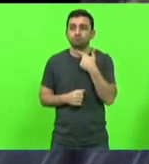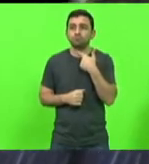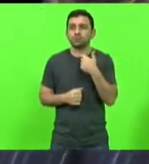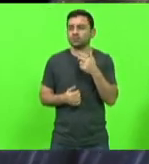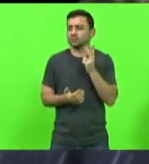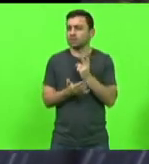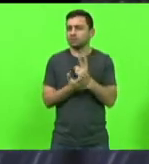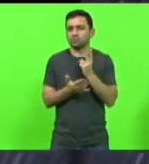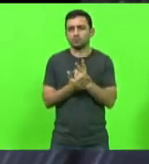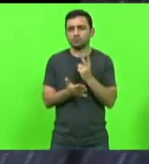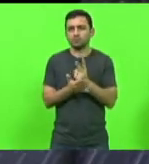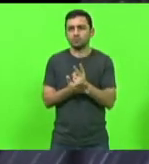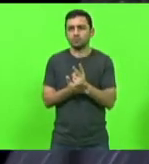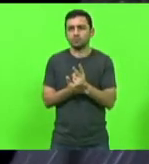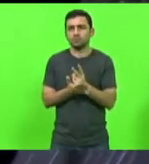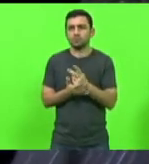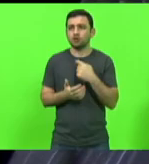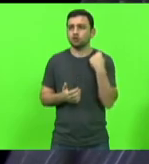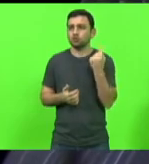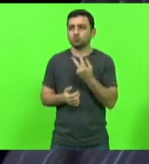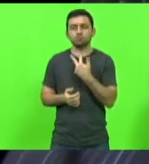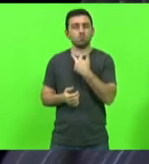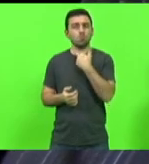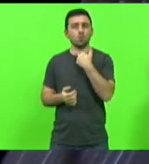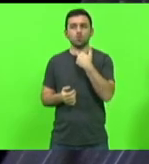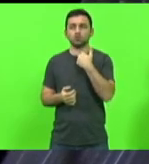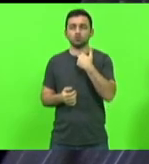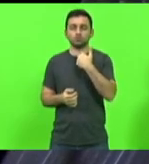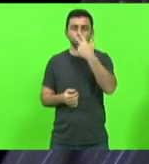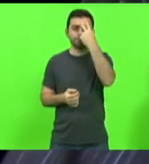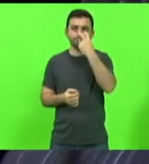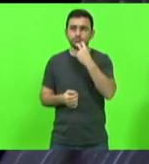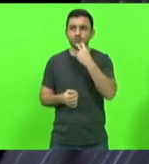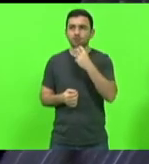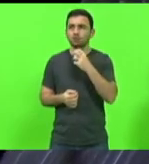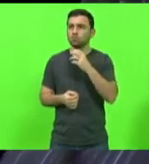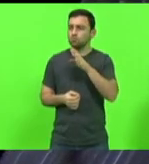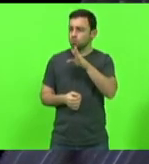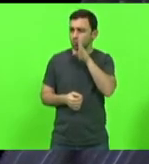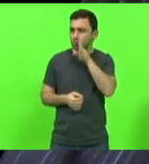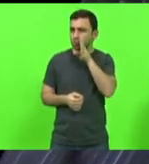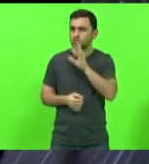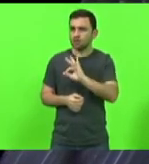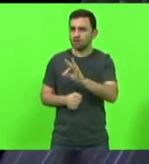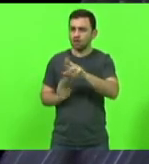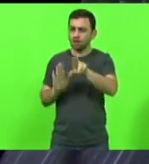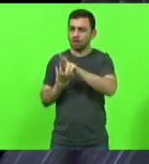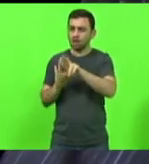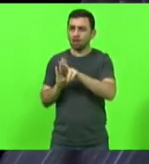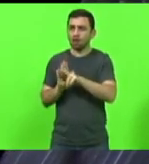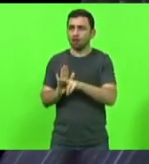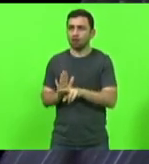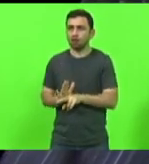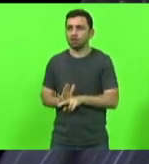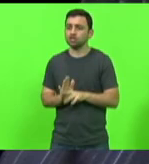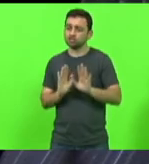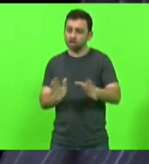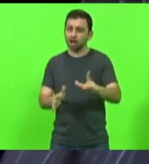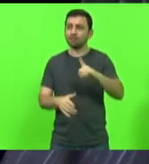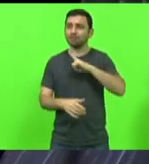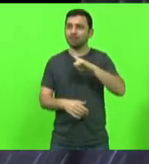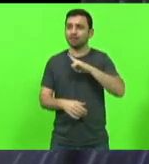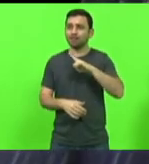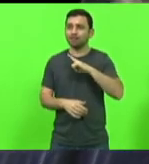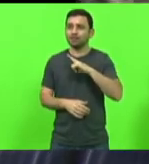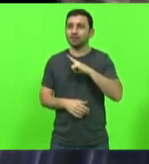foi. Mas nós não podemos fechar os olhos, deputado Bruno, para regular aquilo que já acontece. É